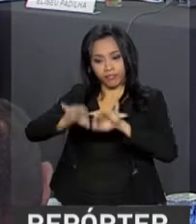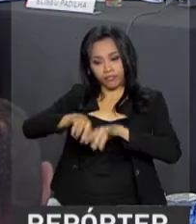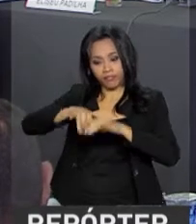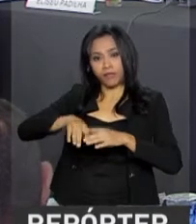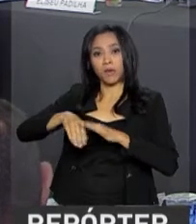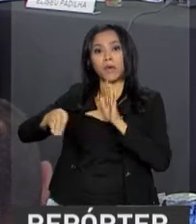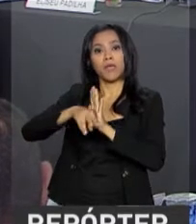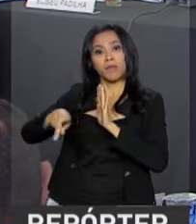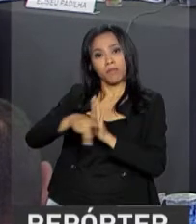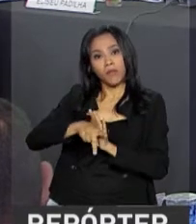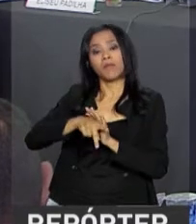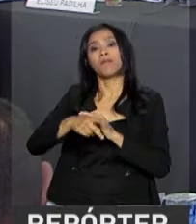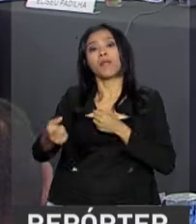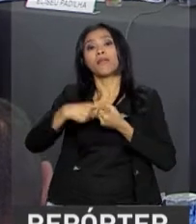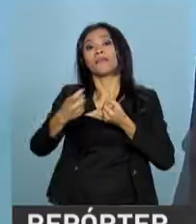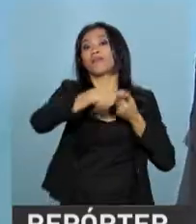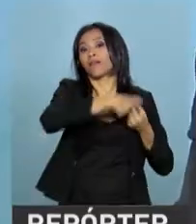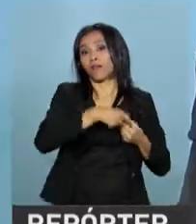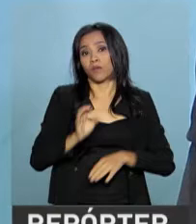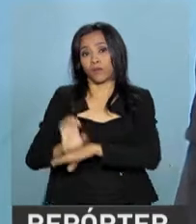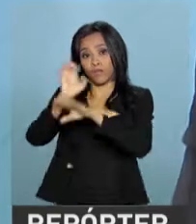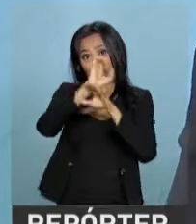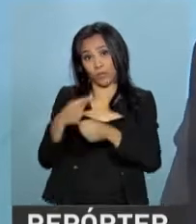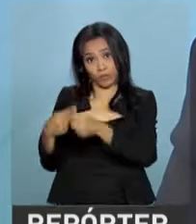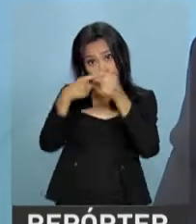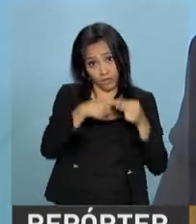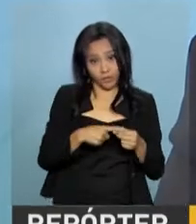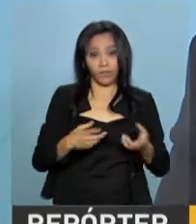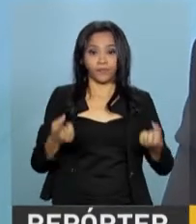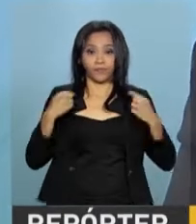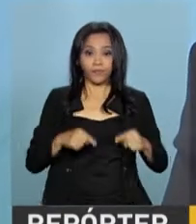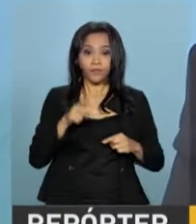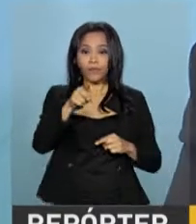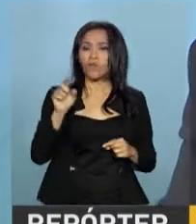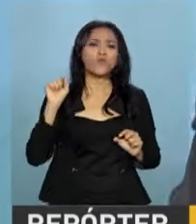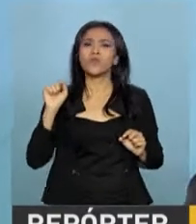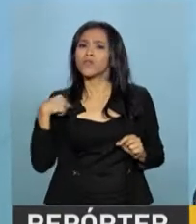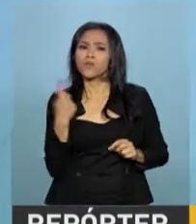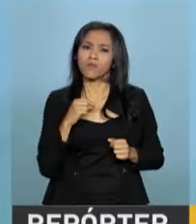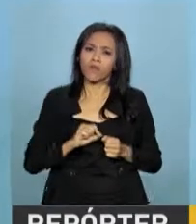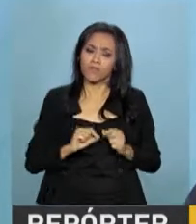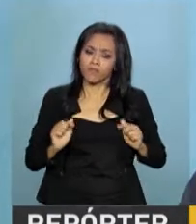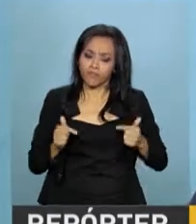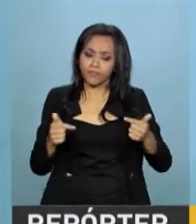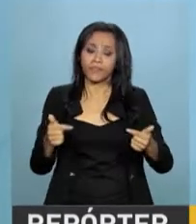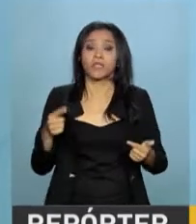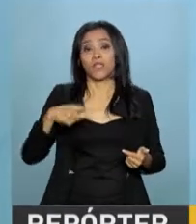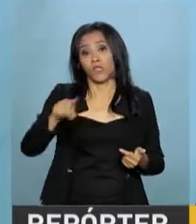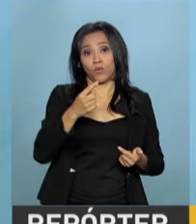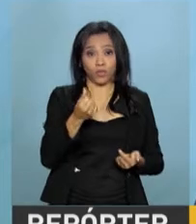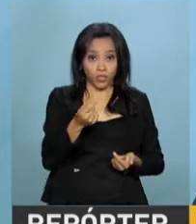entre União, estados e municípios. Qual é a nossa lógica? É de que os recursos estarão à disposição, desde